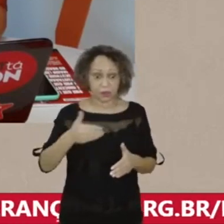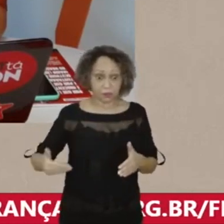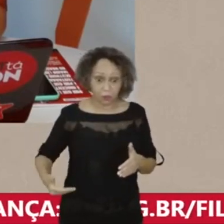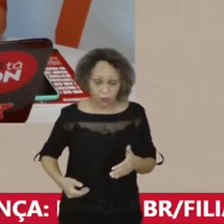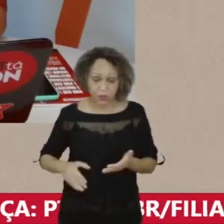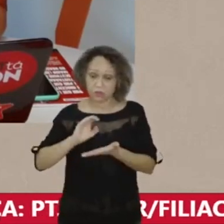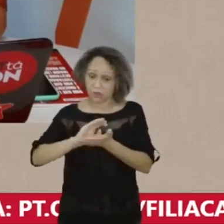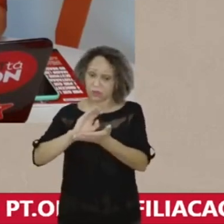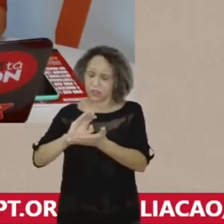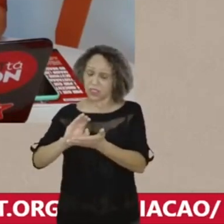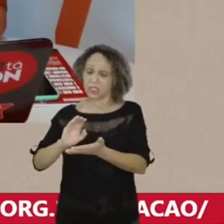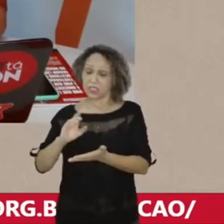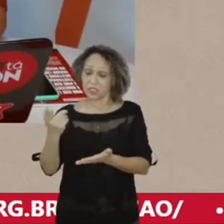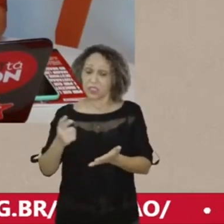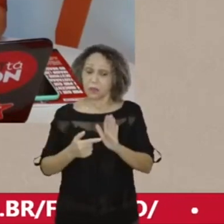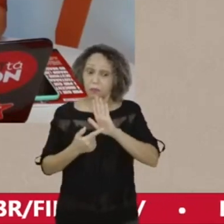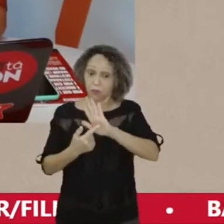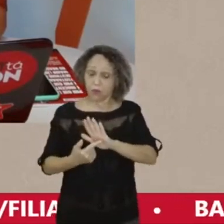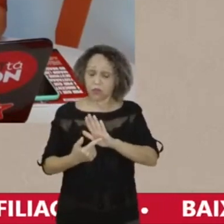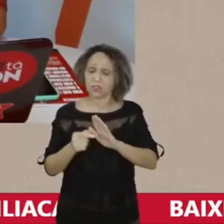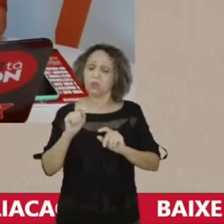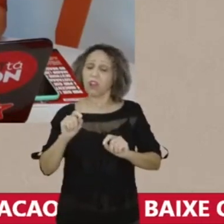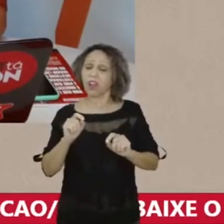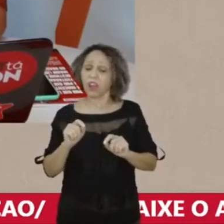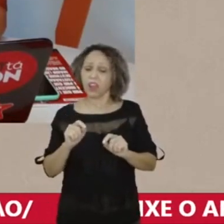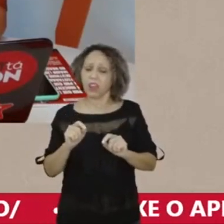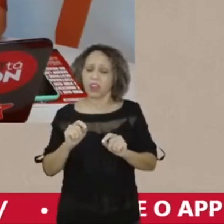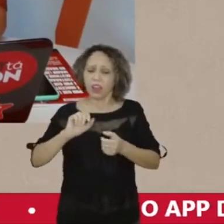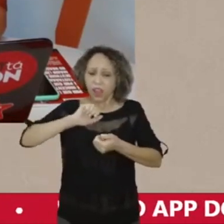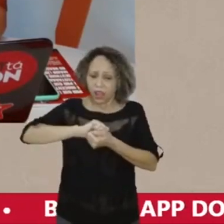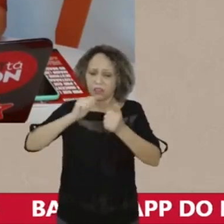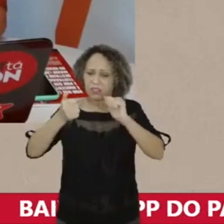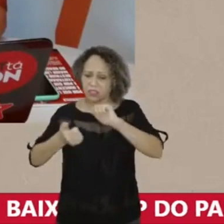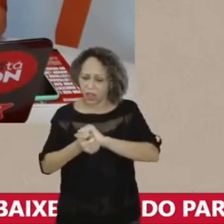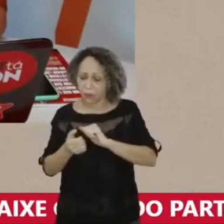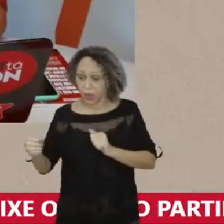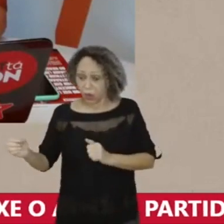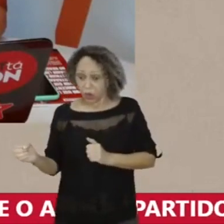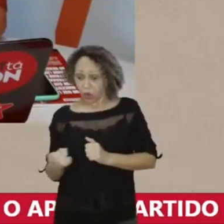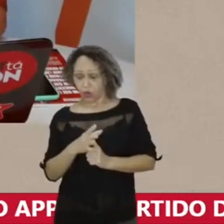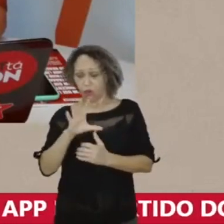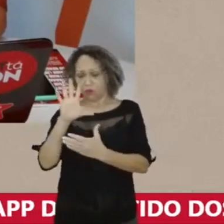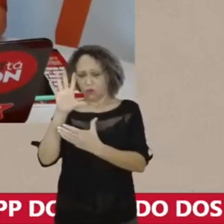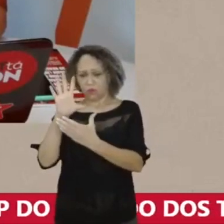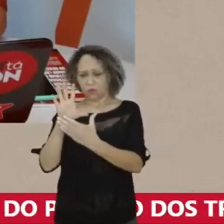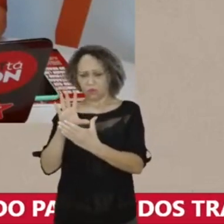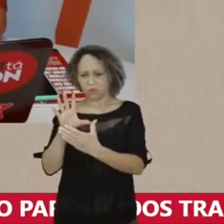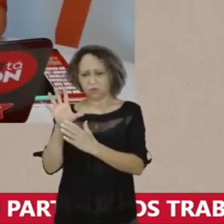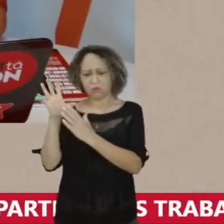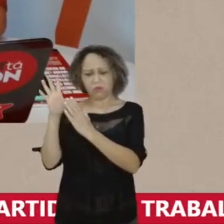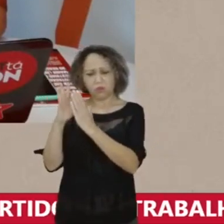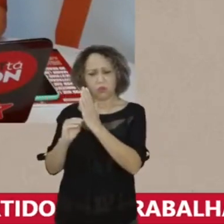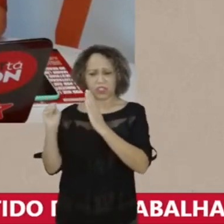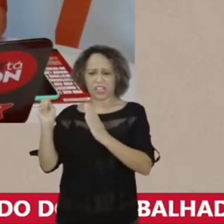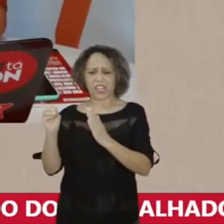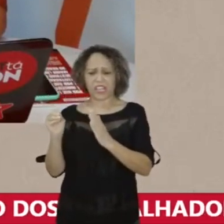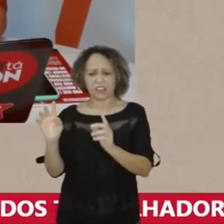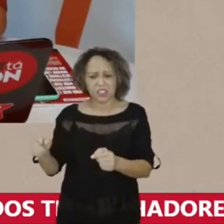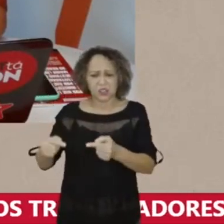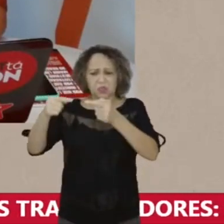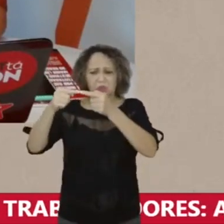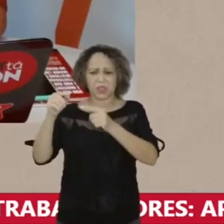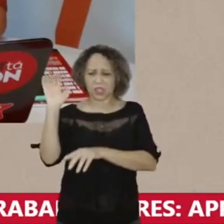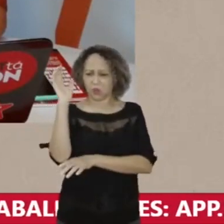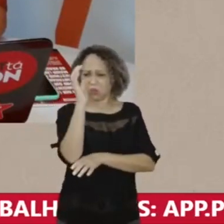que sinalizem, né, a transição para esse novo modelo relacionado à questão climática, entre outros